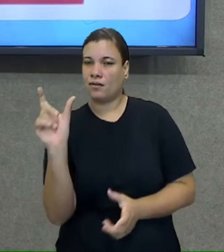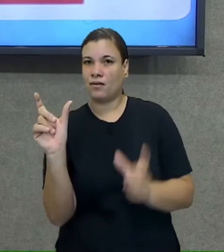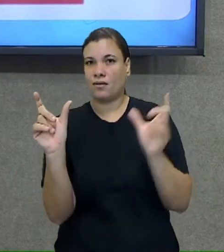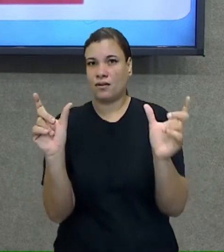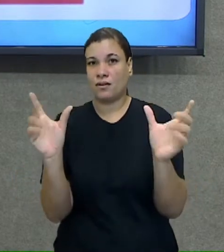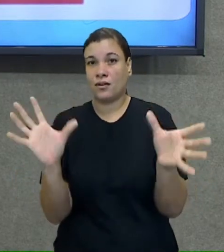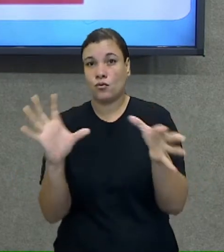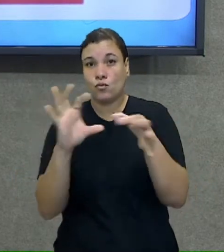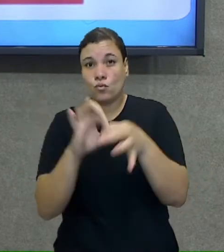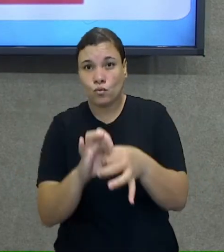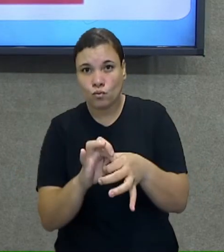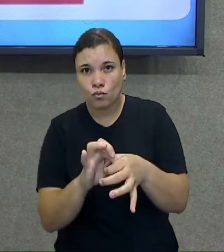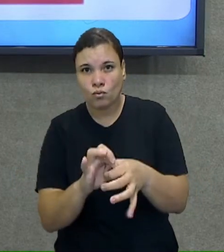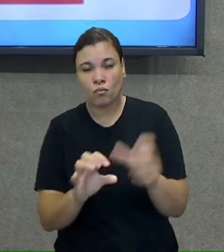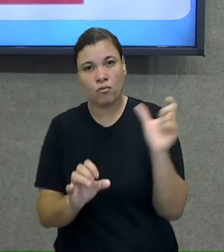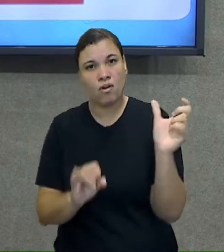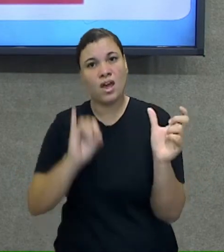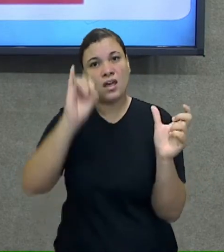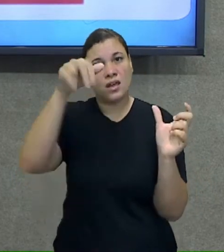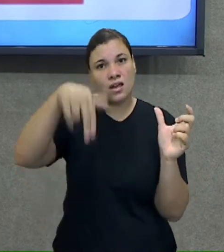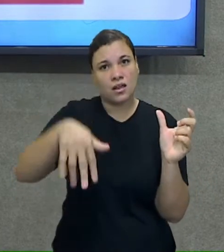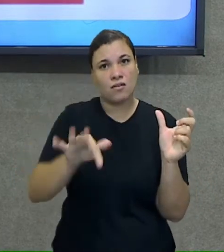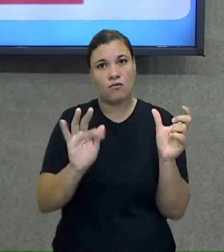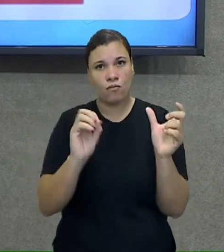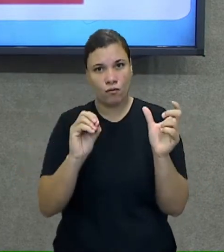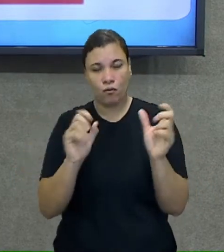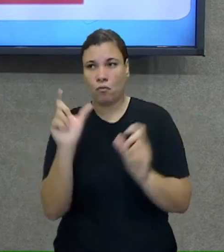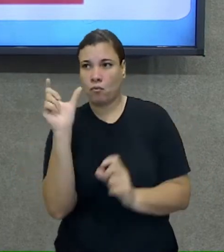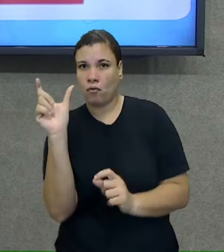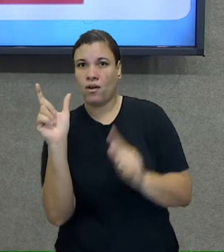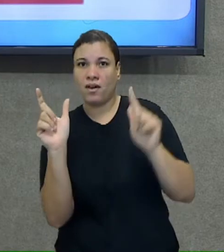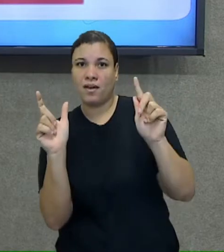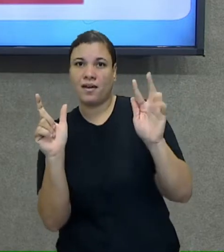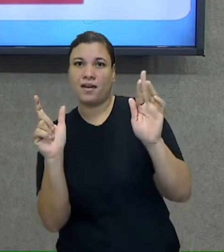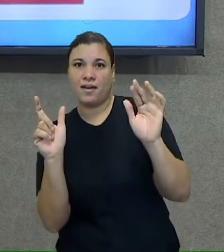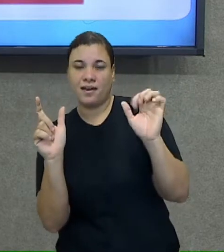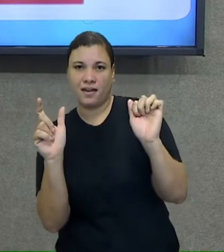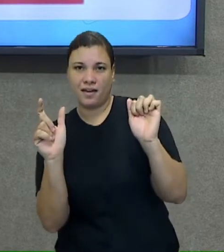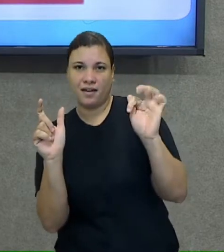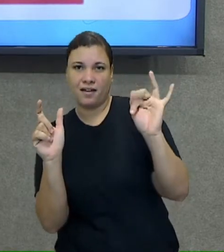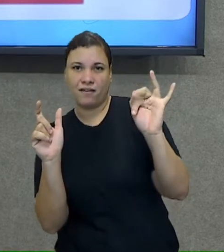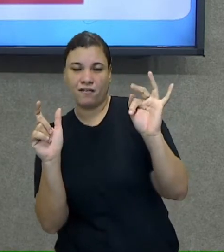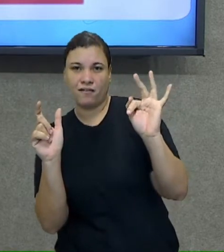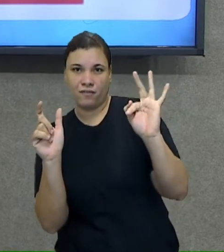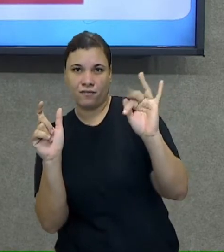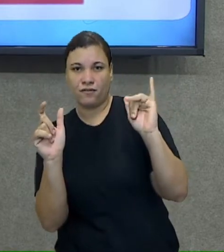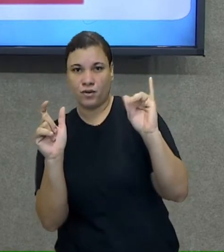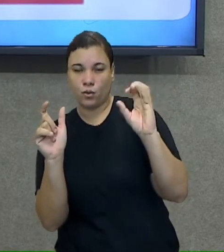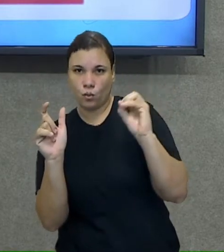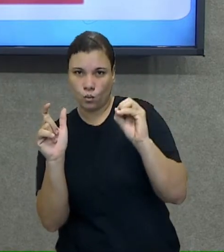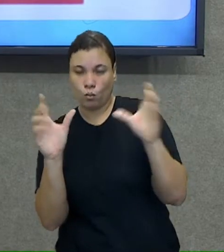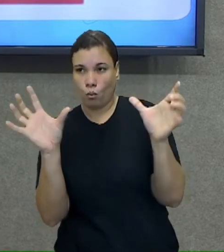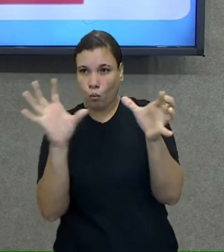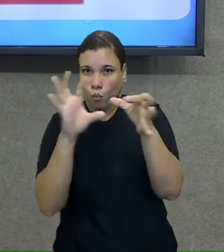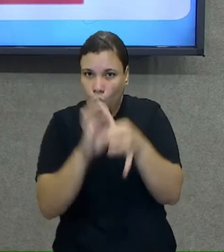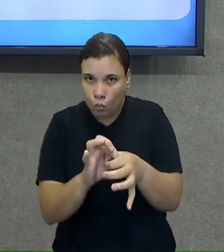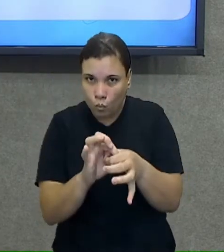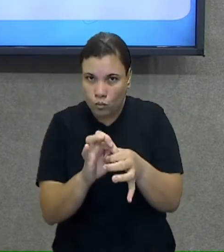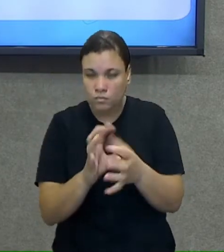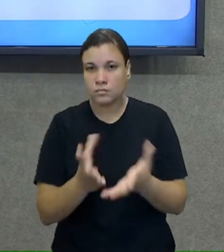info, que é informação, e gráfico, desenho, imagem, representação visual.